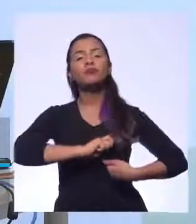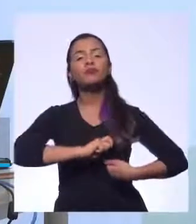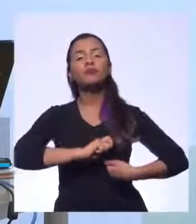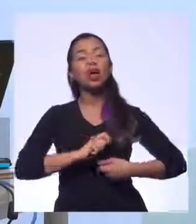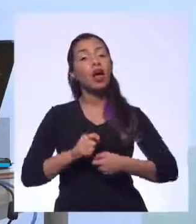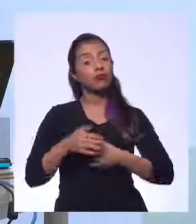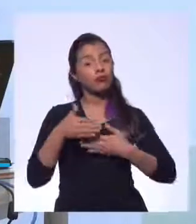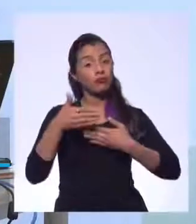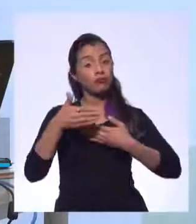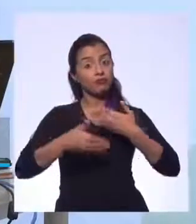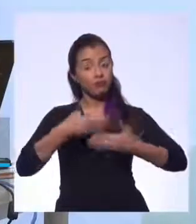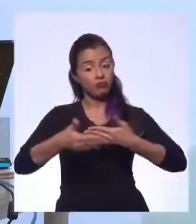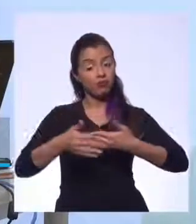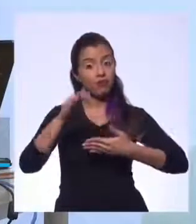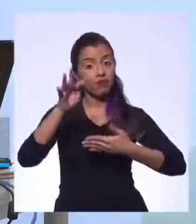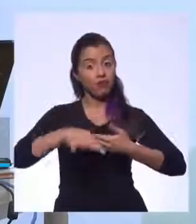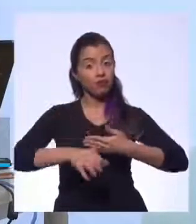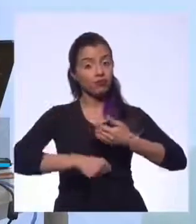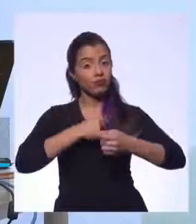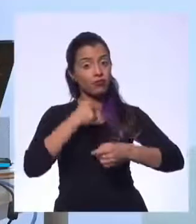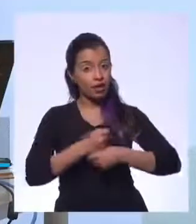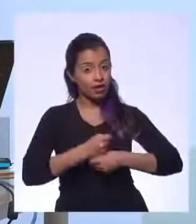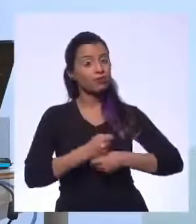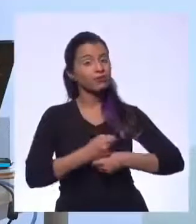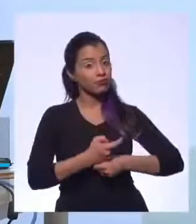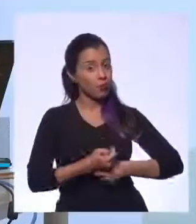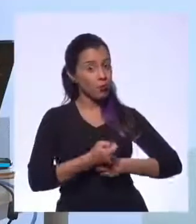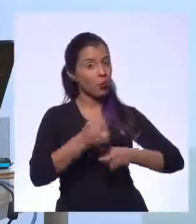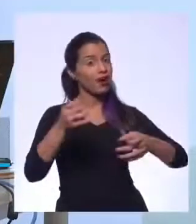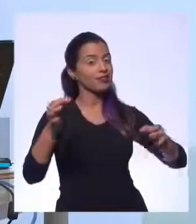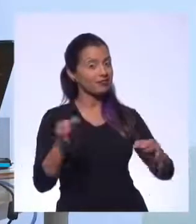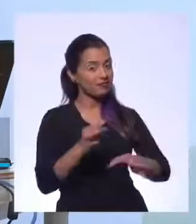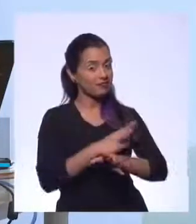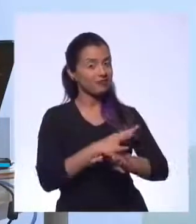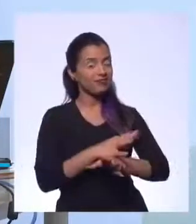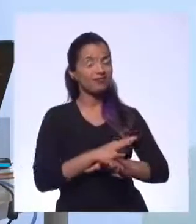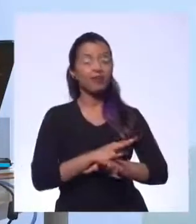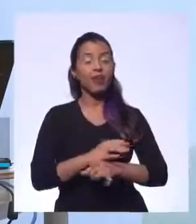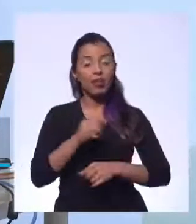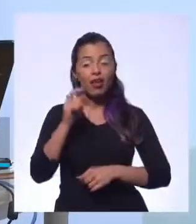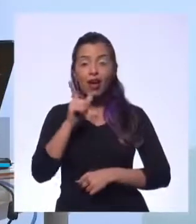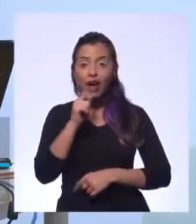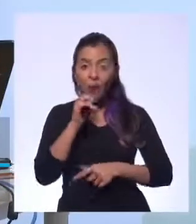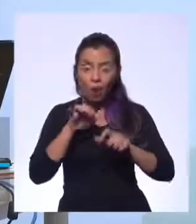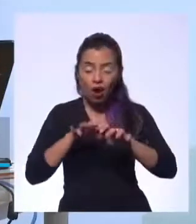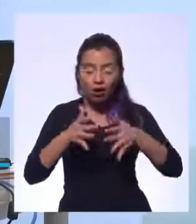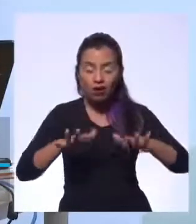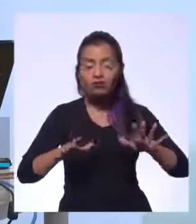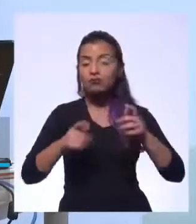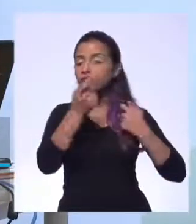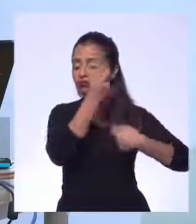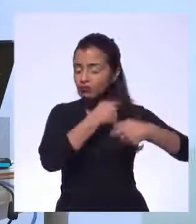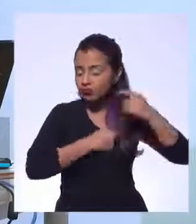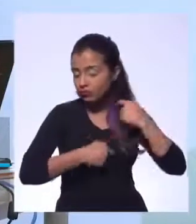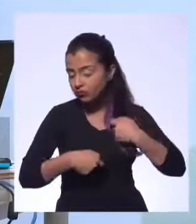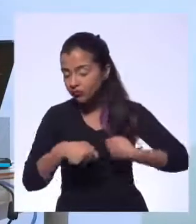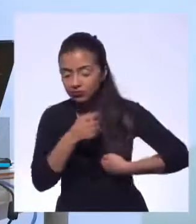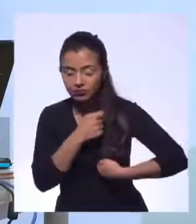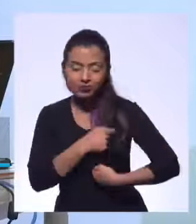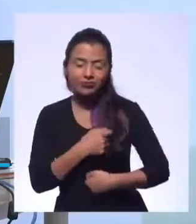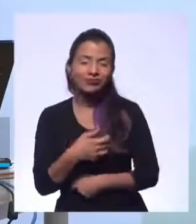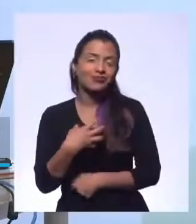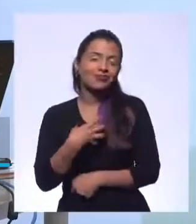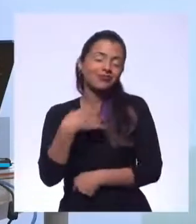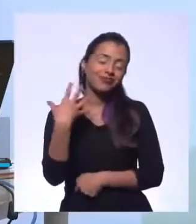chegando, ela precisava estar pronta. No reflexo do espelho d'água, a perfeição. Estava se sentindo